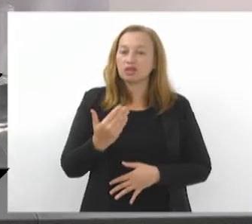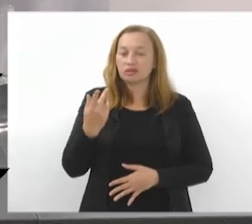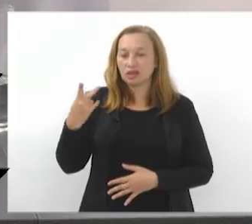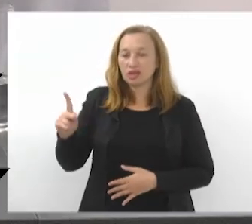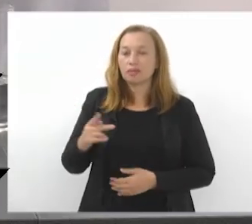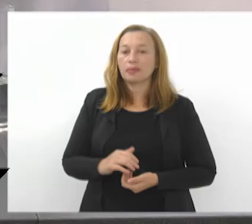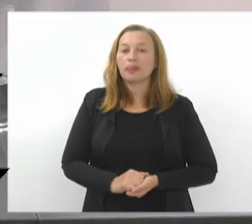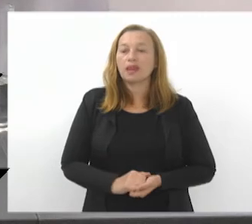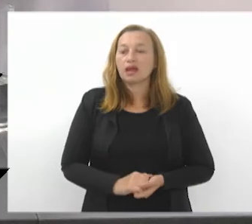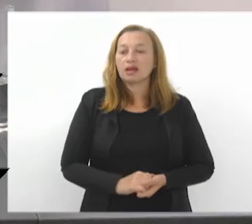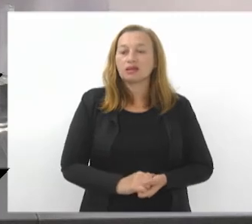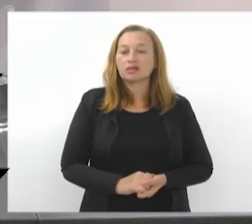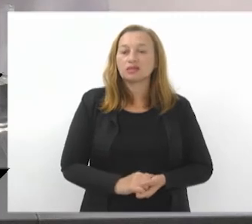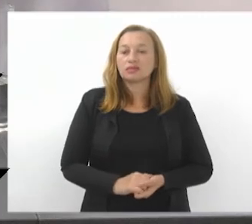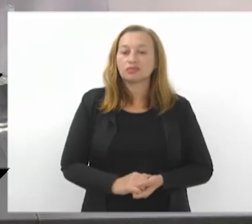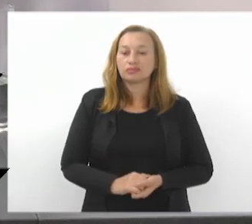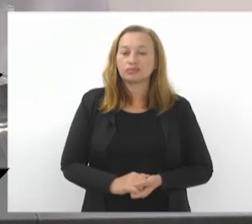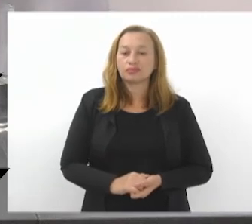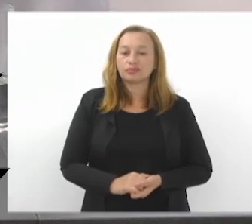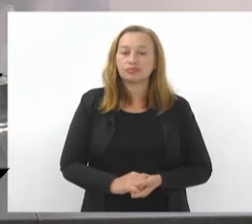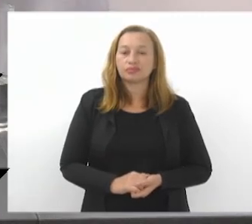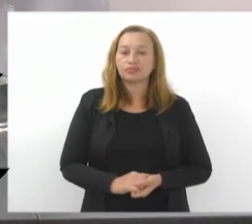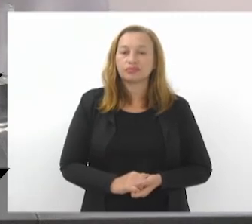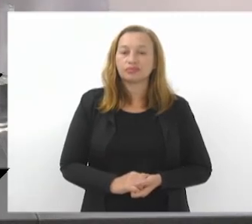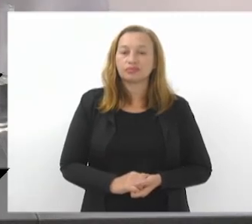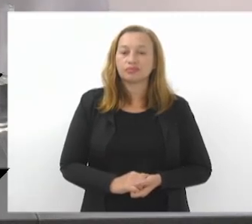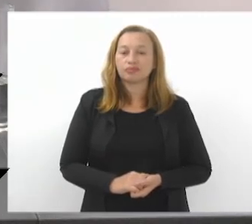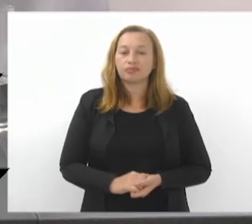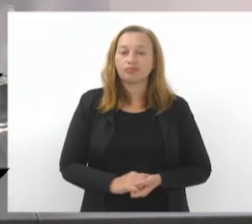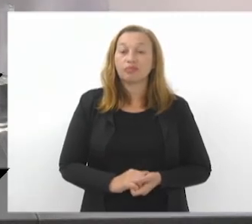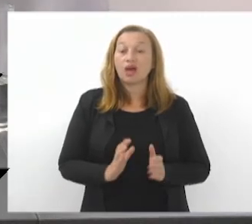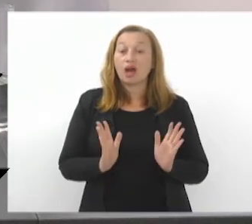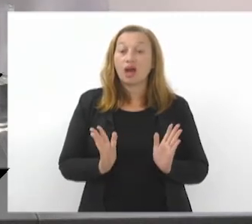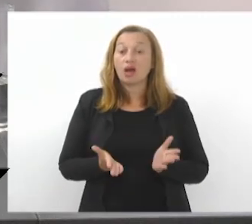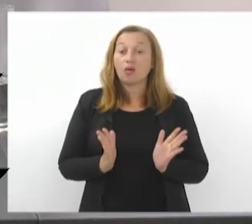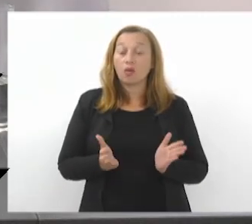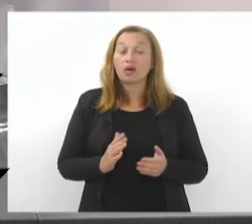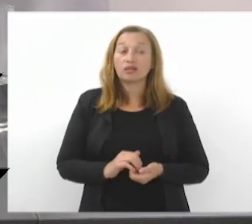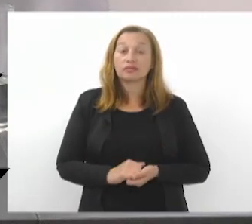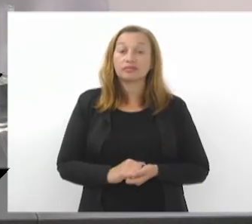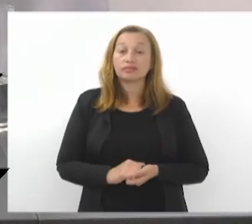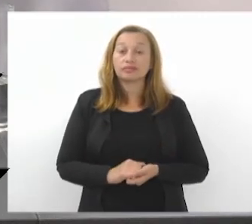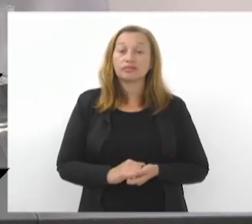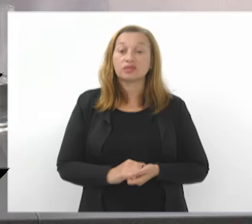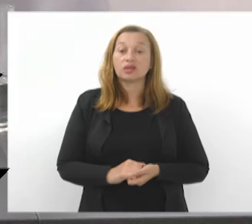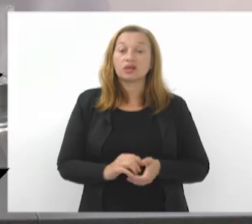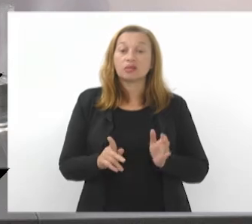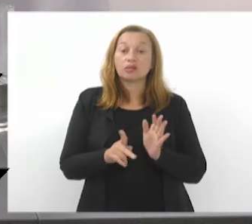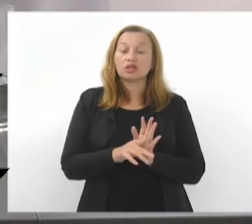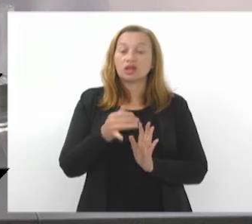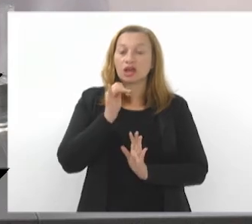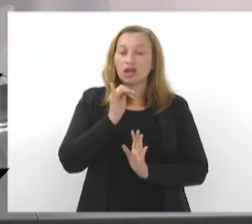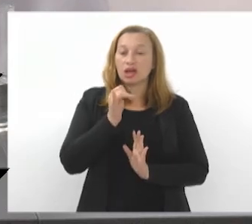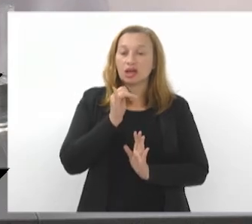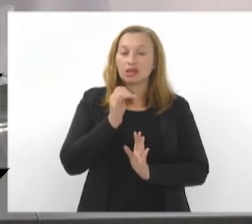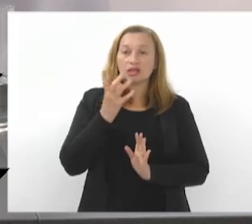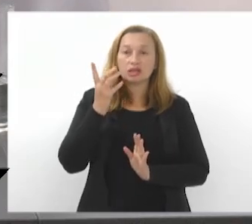autor. Nós teríamos agora os projetos de relatoria do deputado